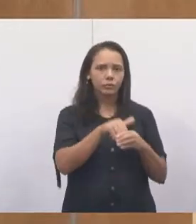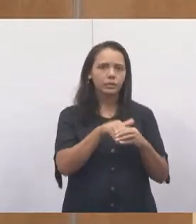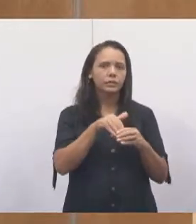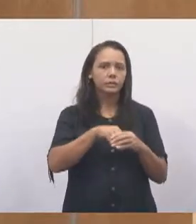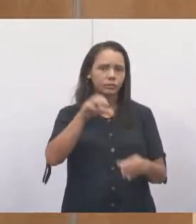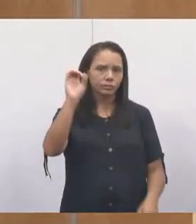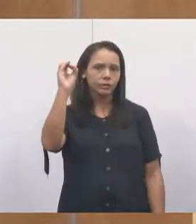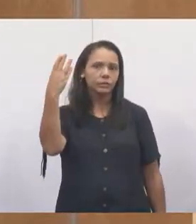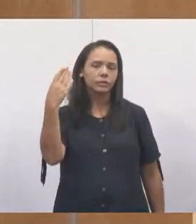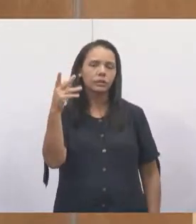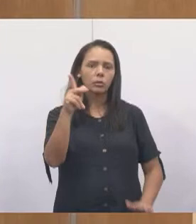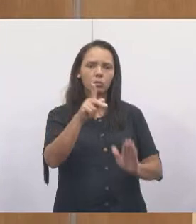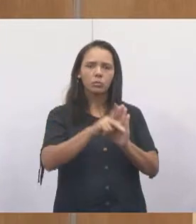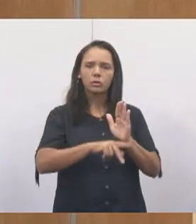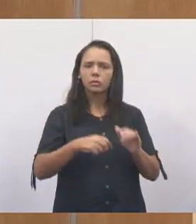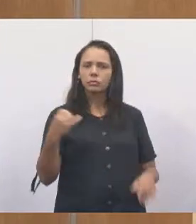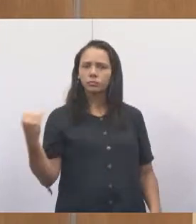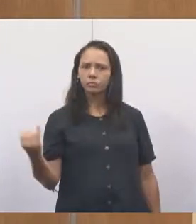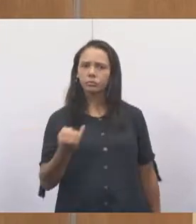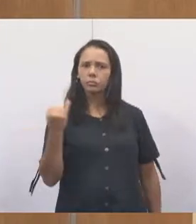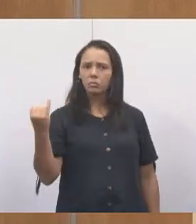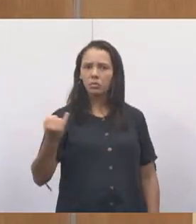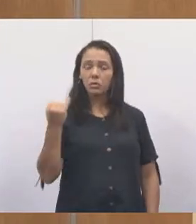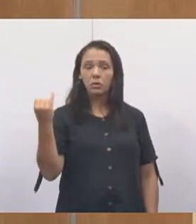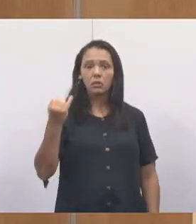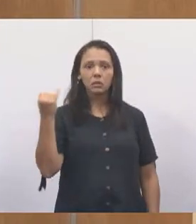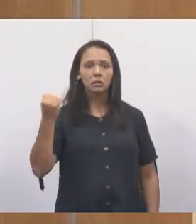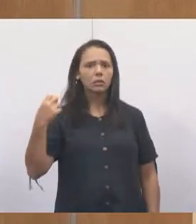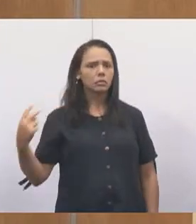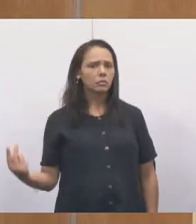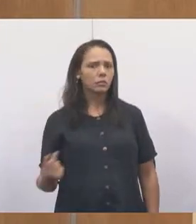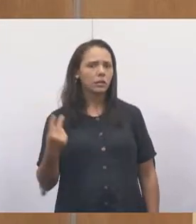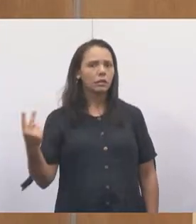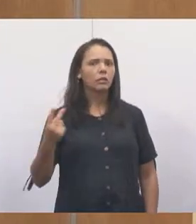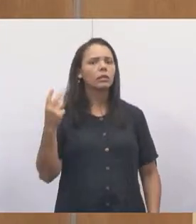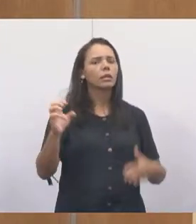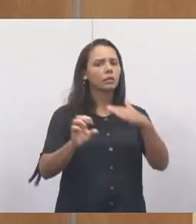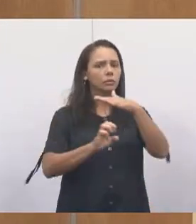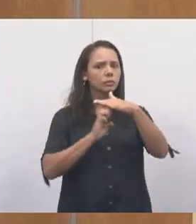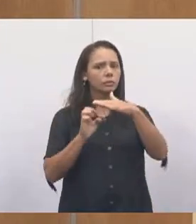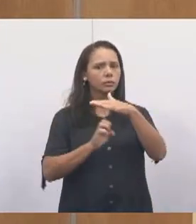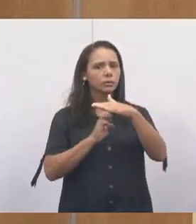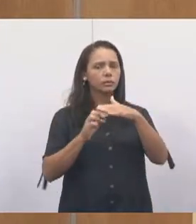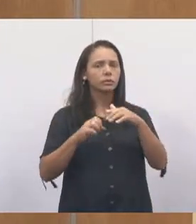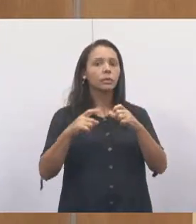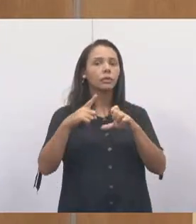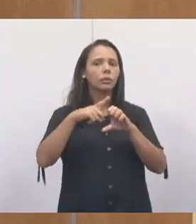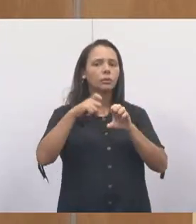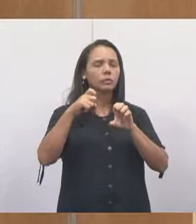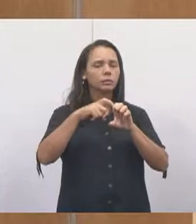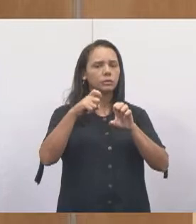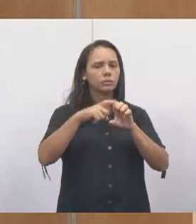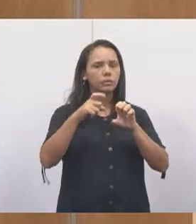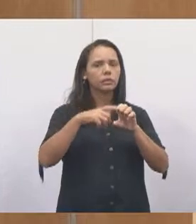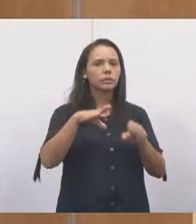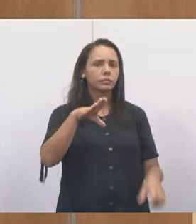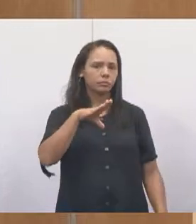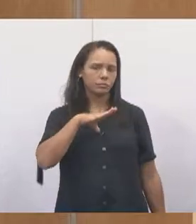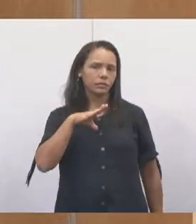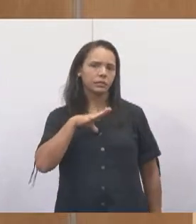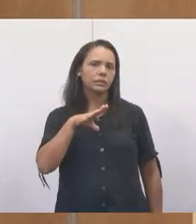da valorização dos empresários da cidade de Jacareí, porque vocês que têm feito a nossa cidade